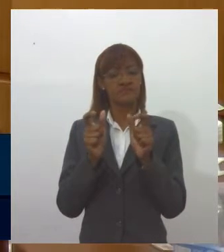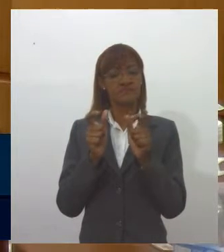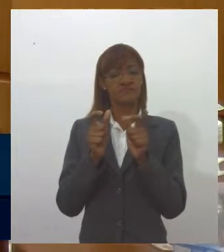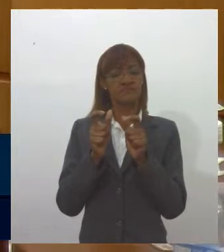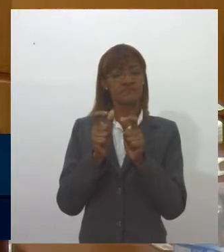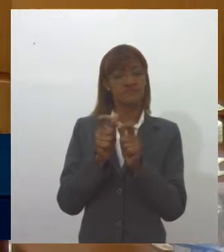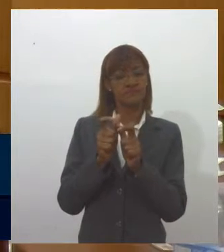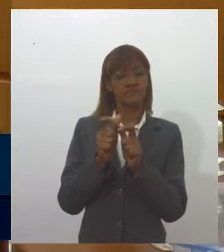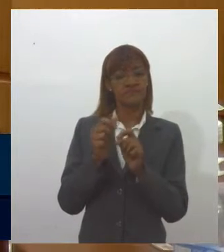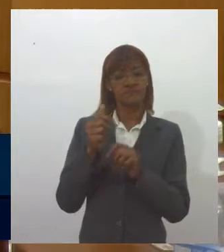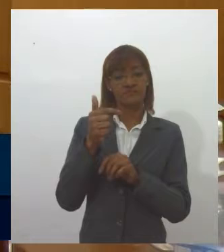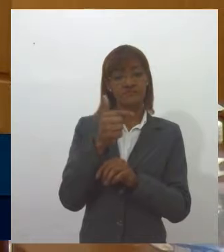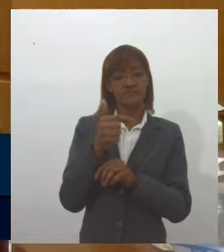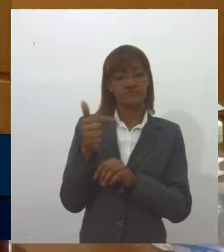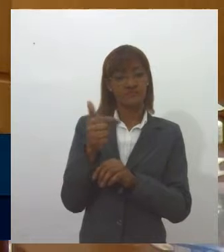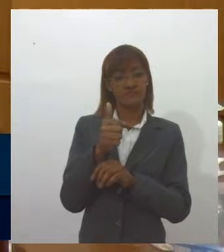de